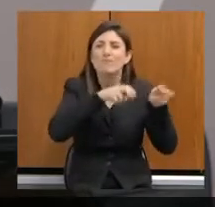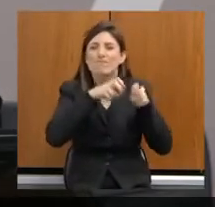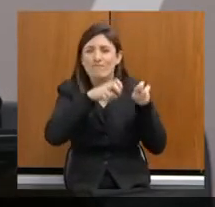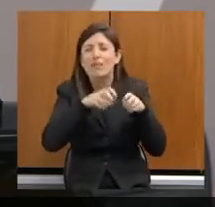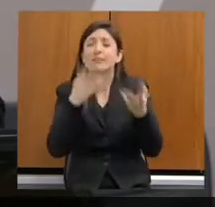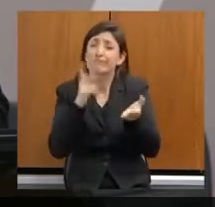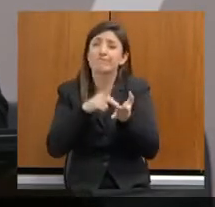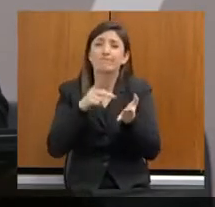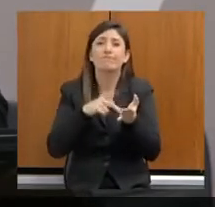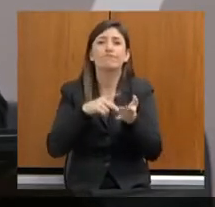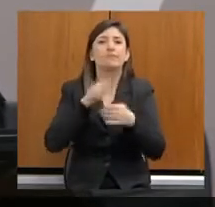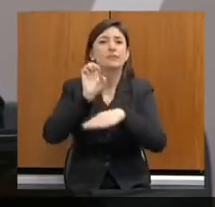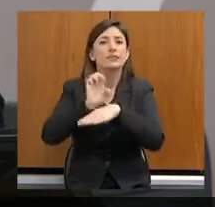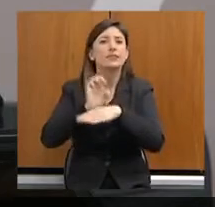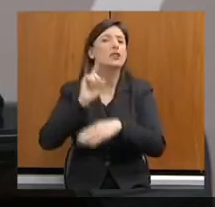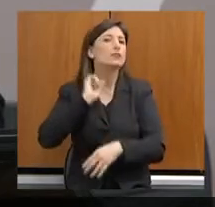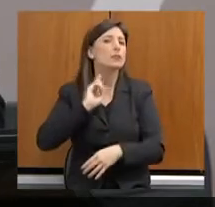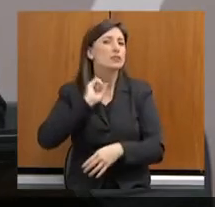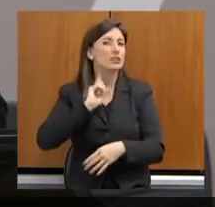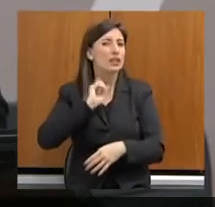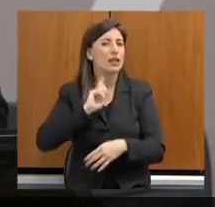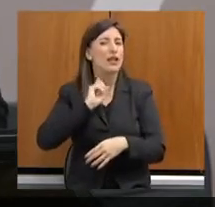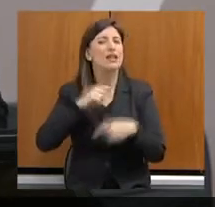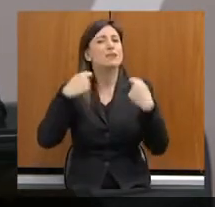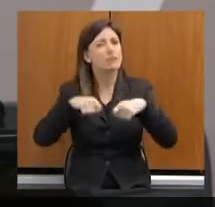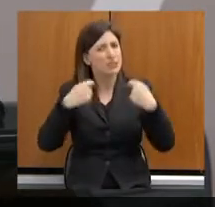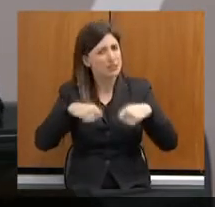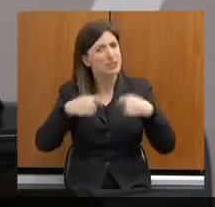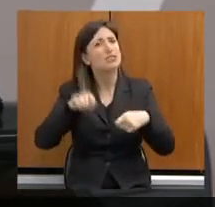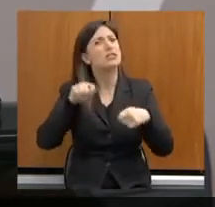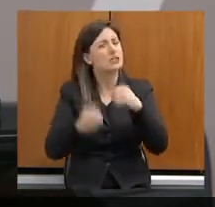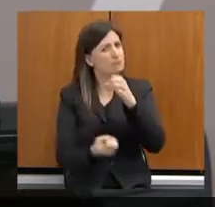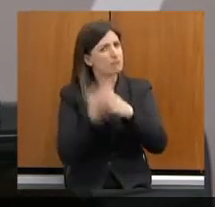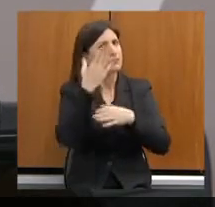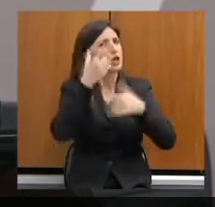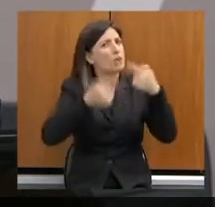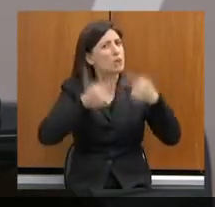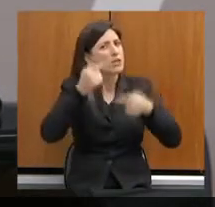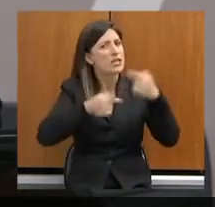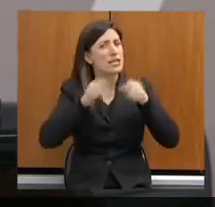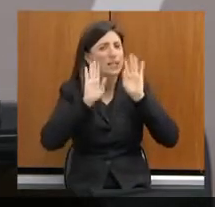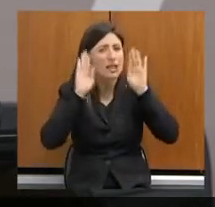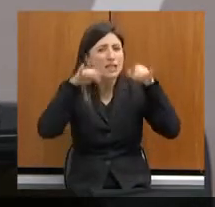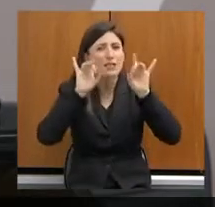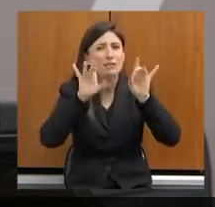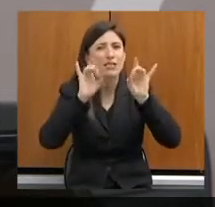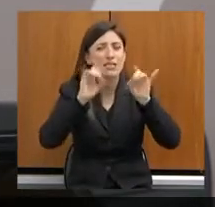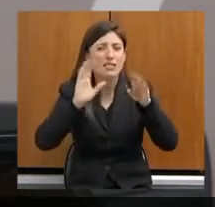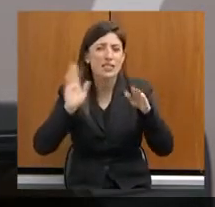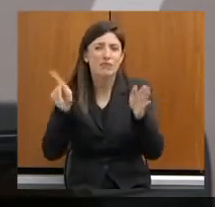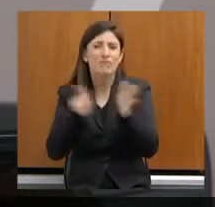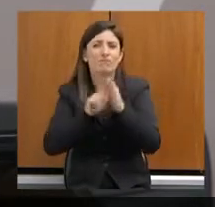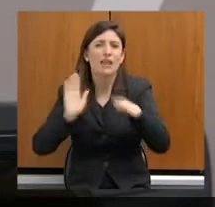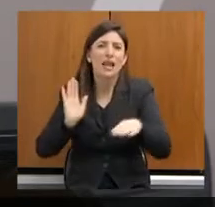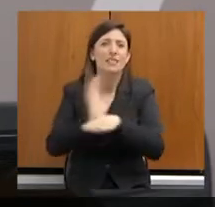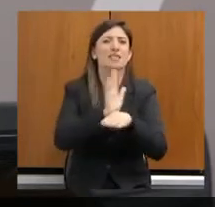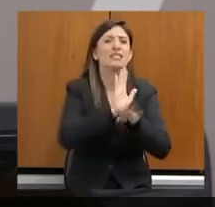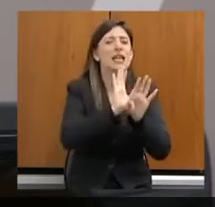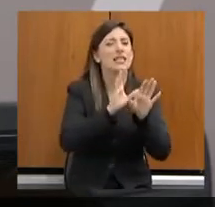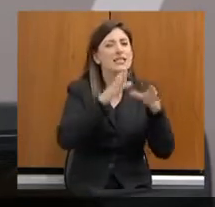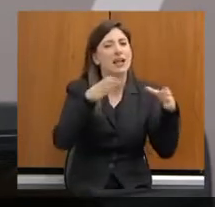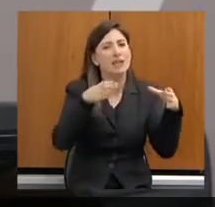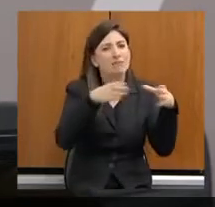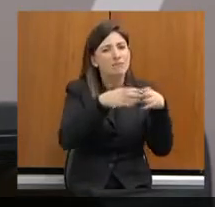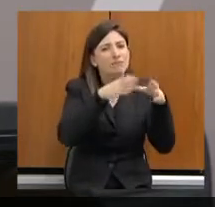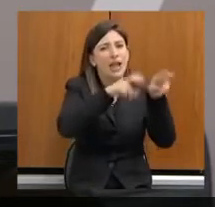hoje Deve sim uma política específica que possa prestar assistência a agricultura familiar Mas nós vamos construindo vamos